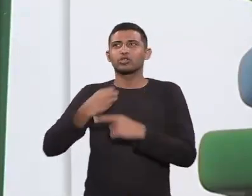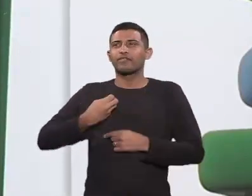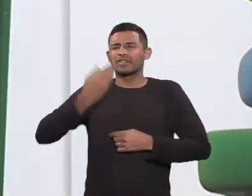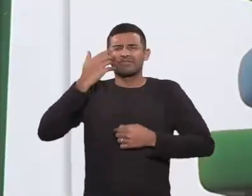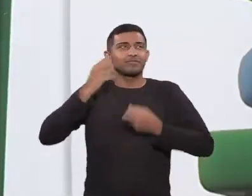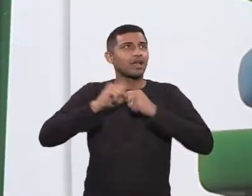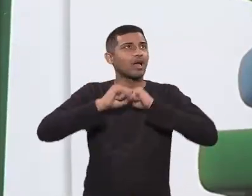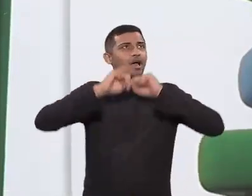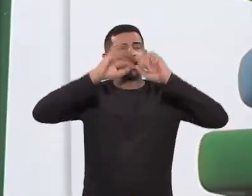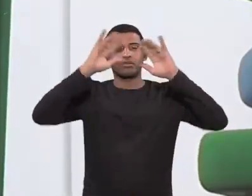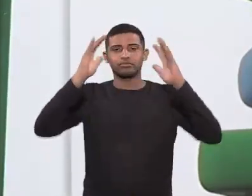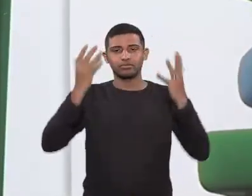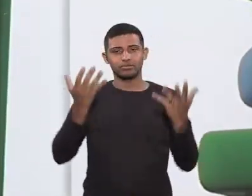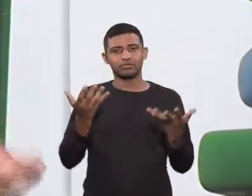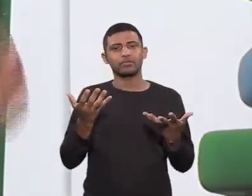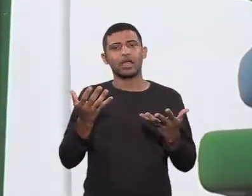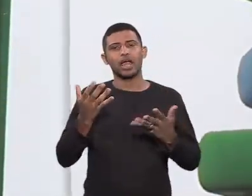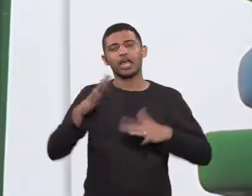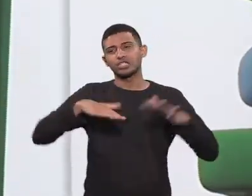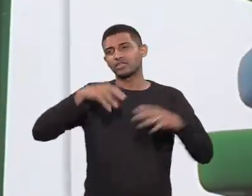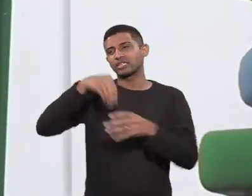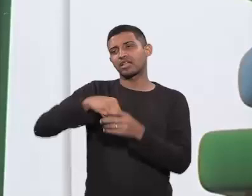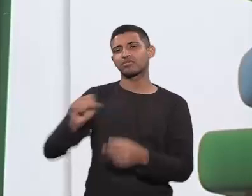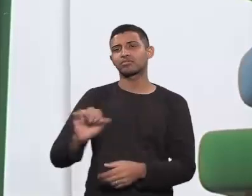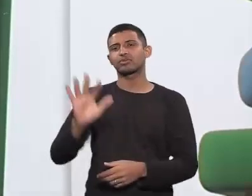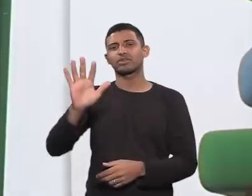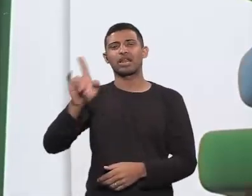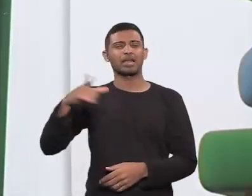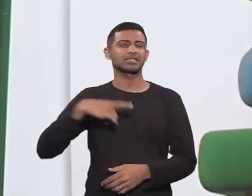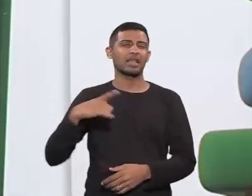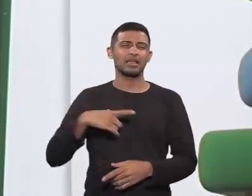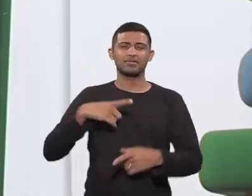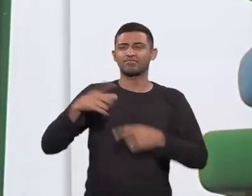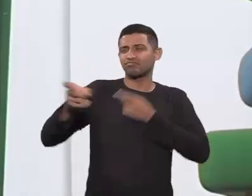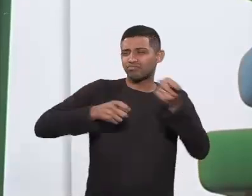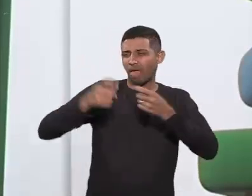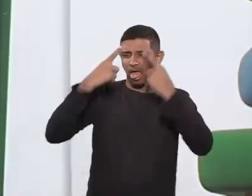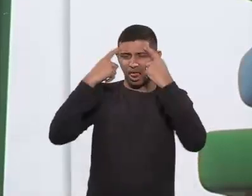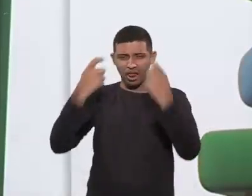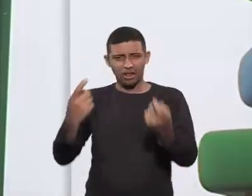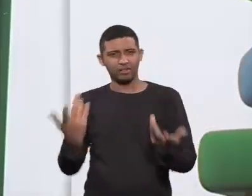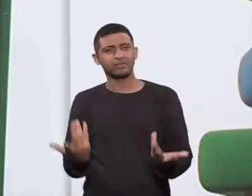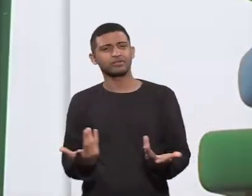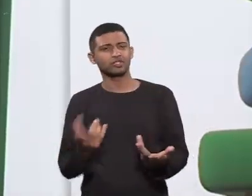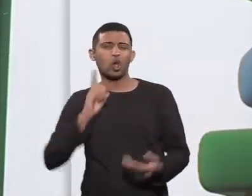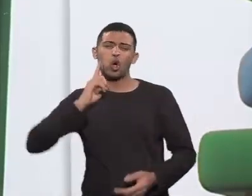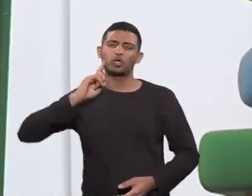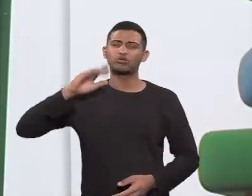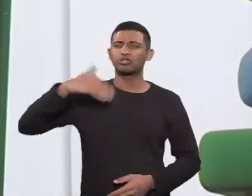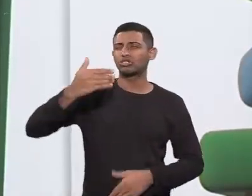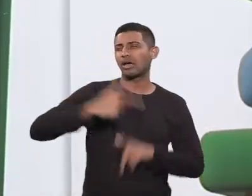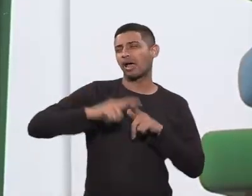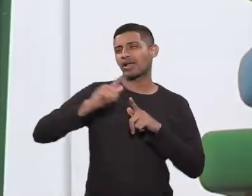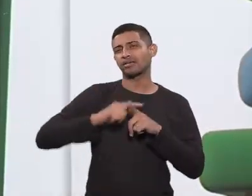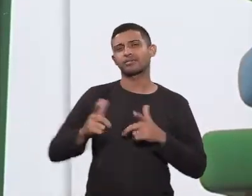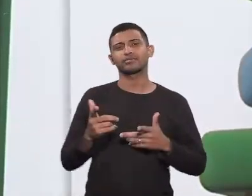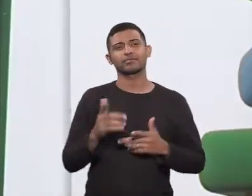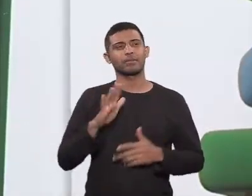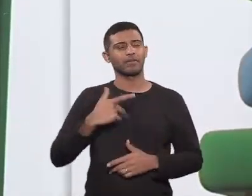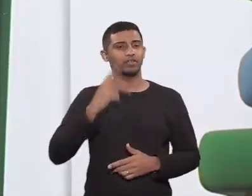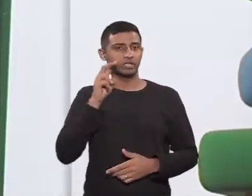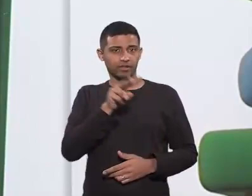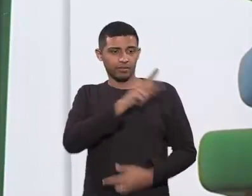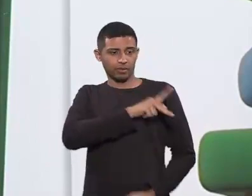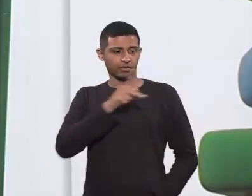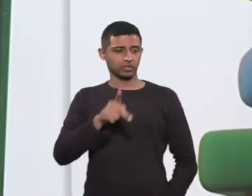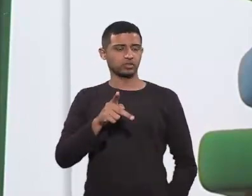essa vida. E trazem essa vida, às vezes, para uma comunidade que está vivendo violência, que dia a dia é essa situação. Mas